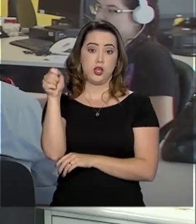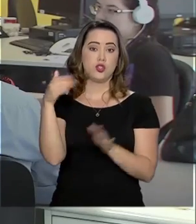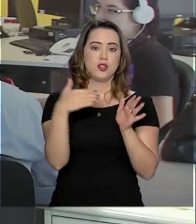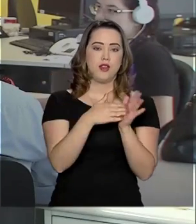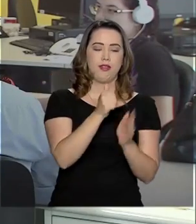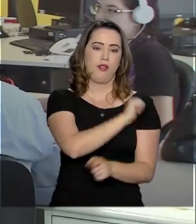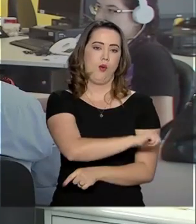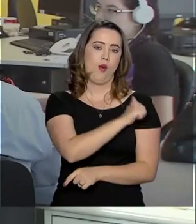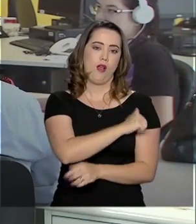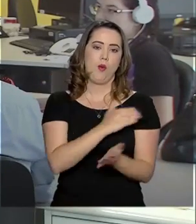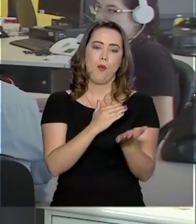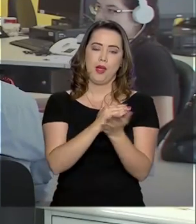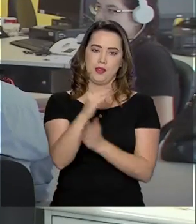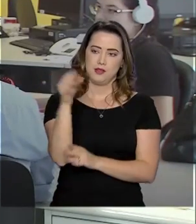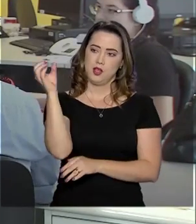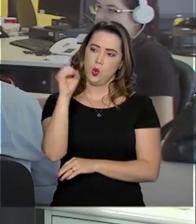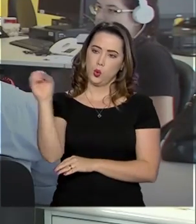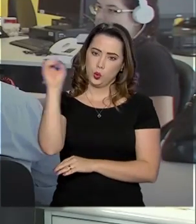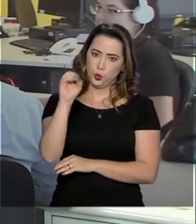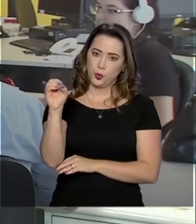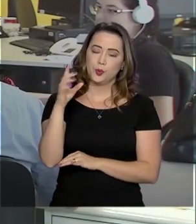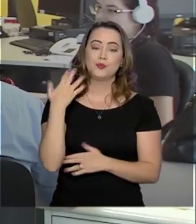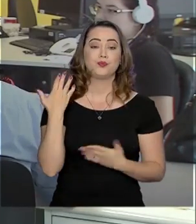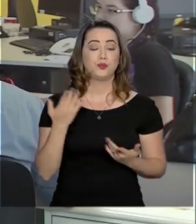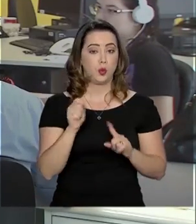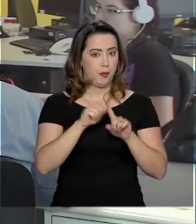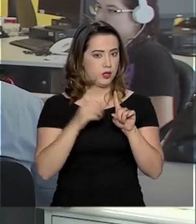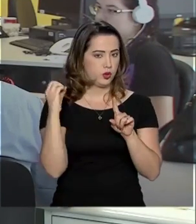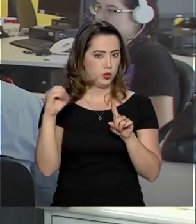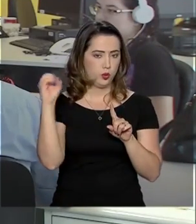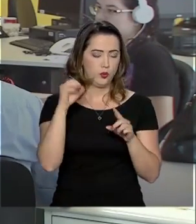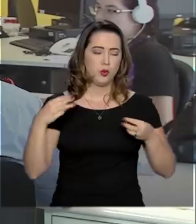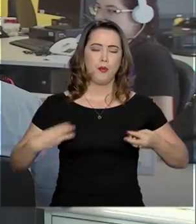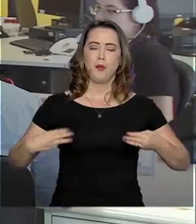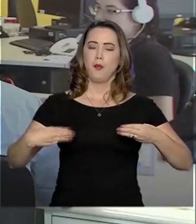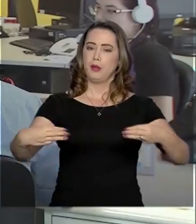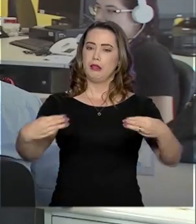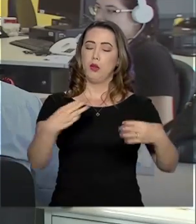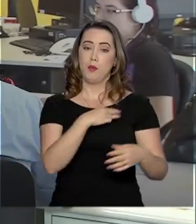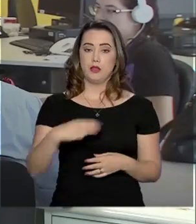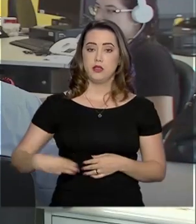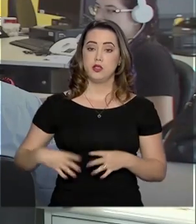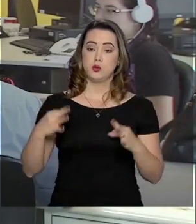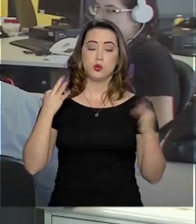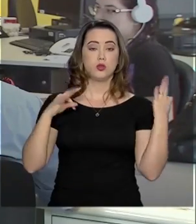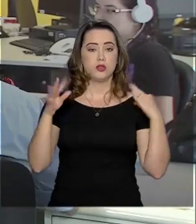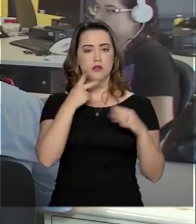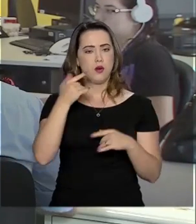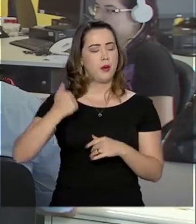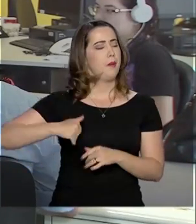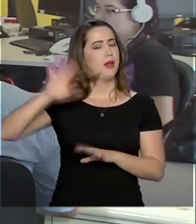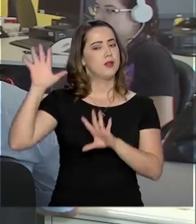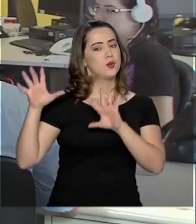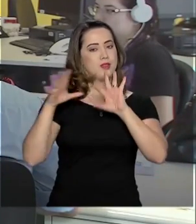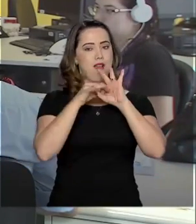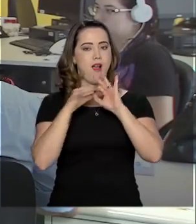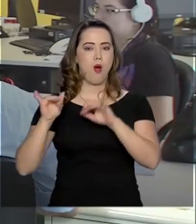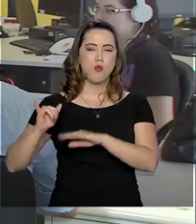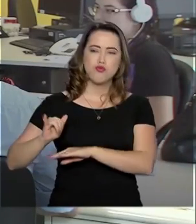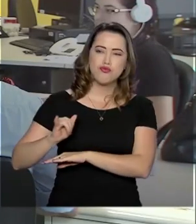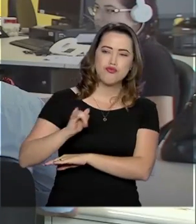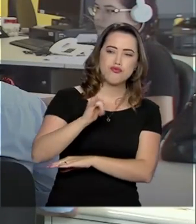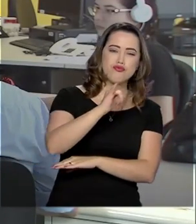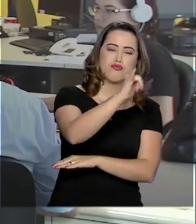a partir do mês de outubro. Segundo o ministro do Turismo, Marcelo Álvaro Antônio, esse é mais um passo para aumentar a conectividade aérea e para